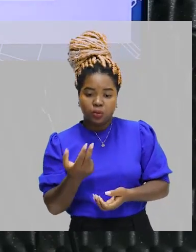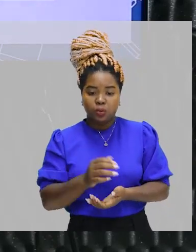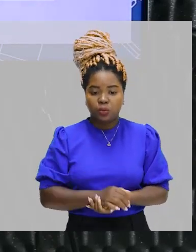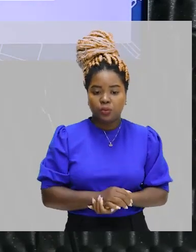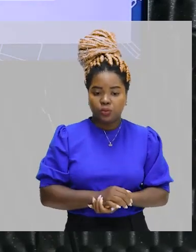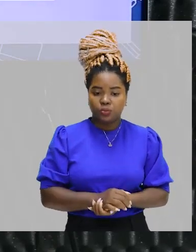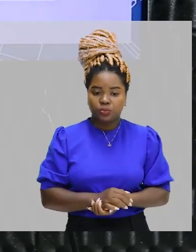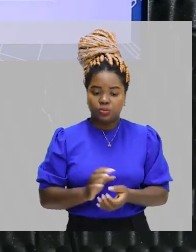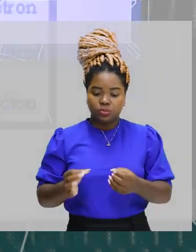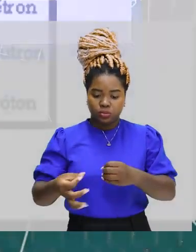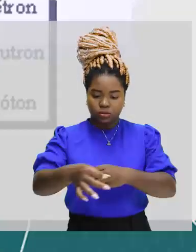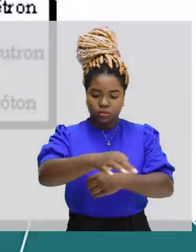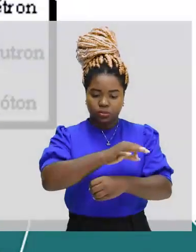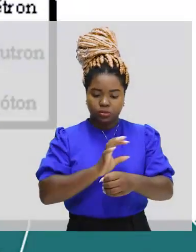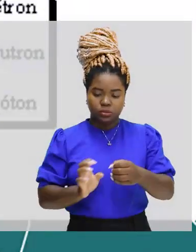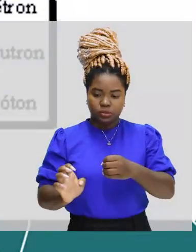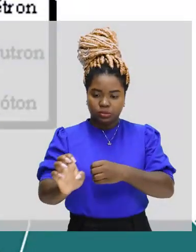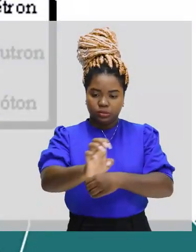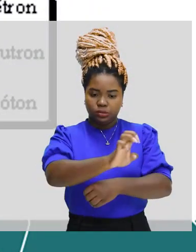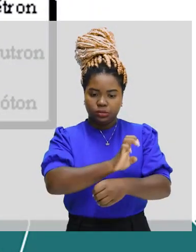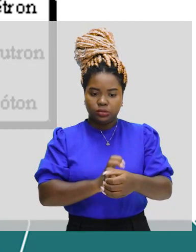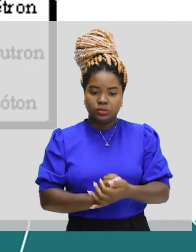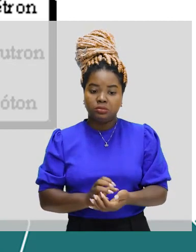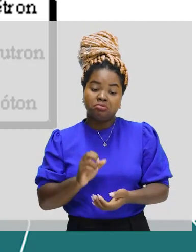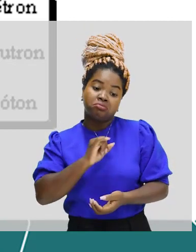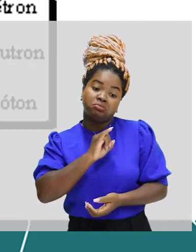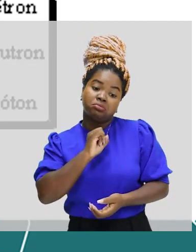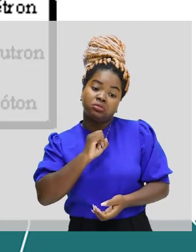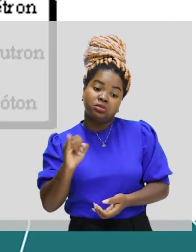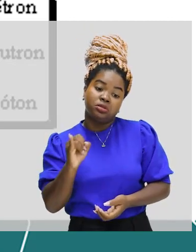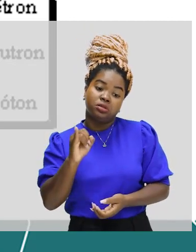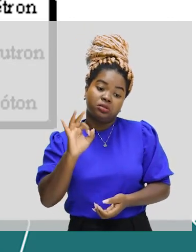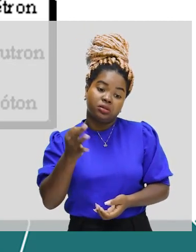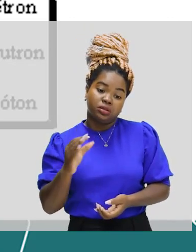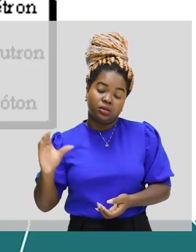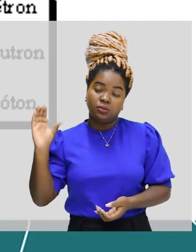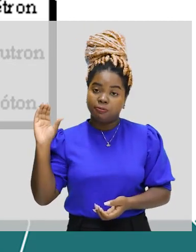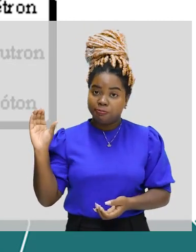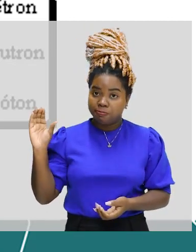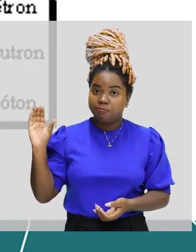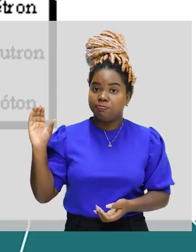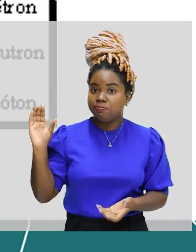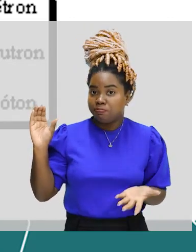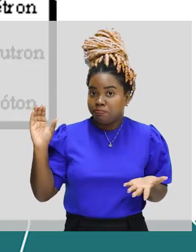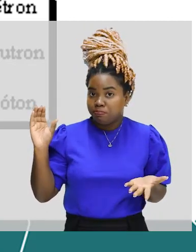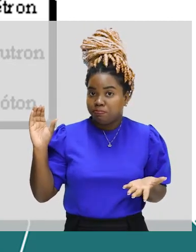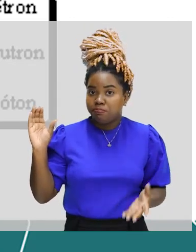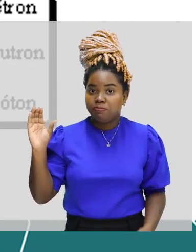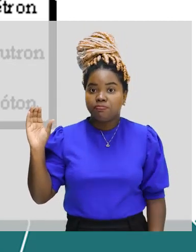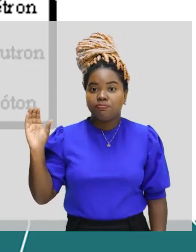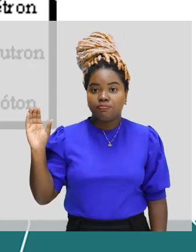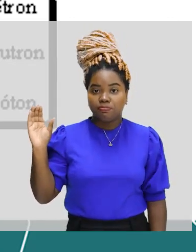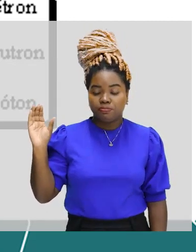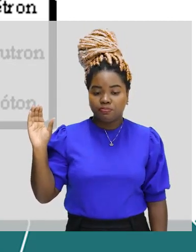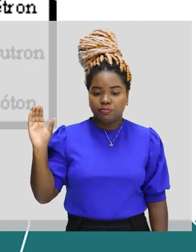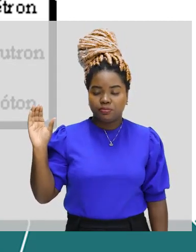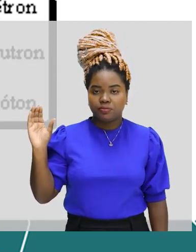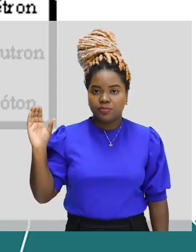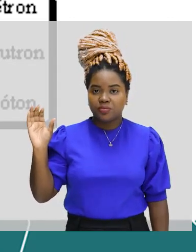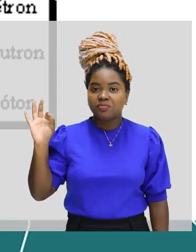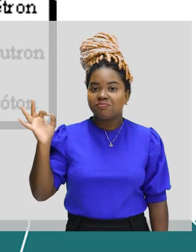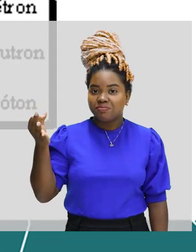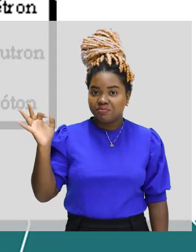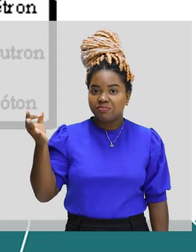na eletrosfera, certo? Então, se você disse que é a letra C, elétrons por camada, certo?